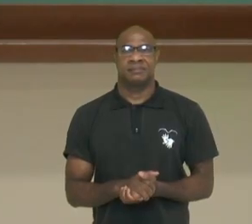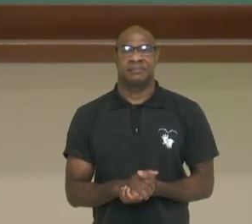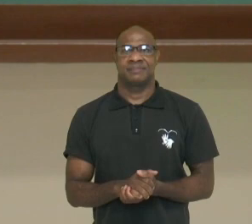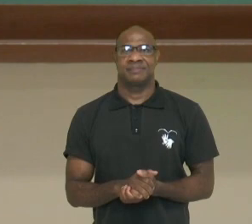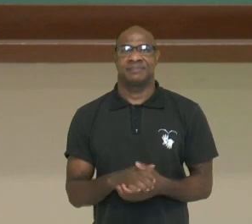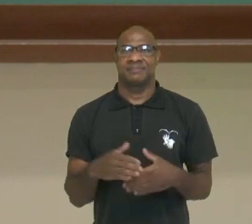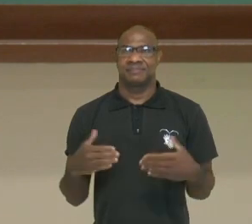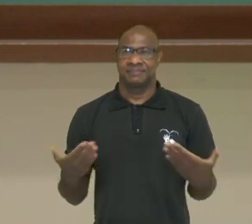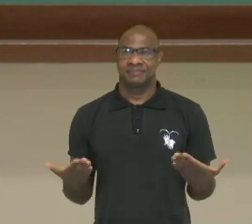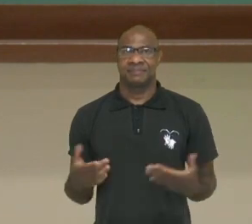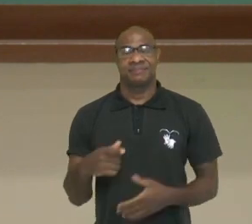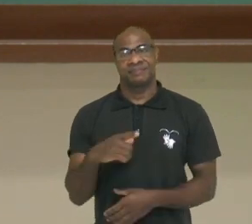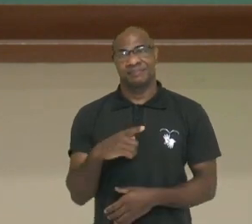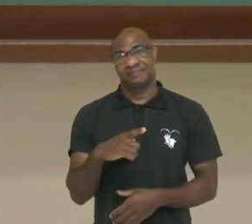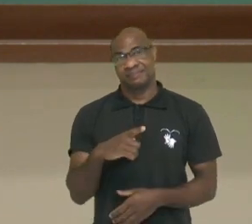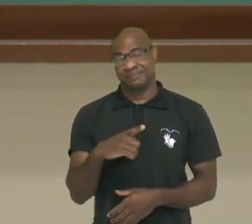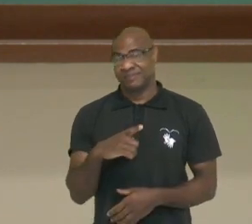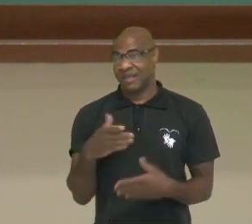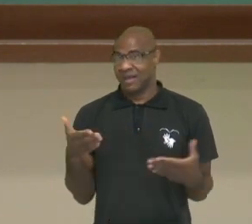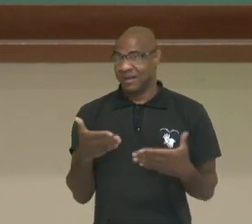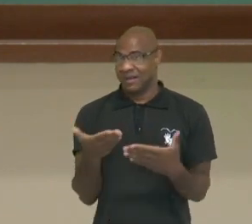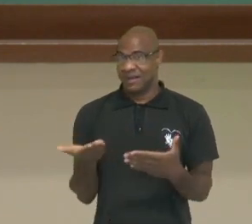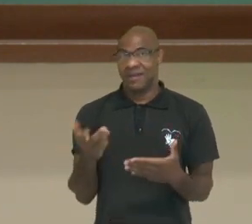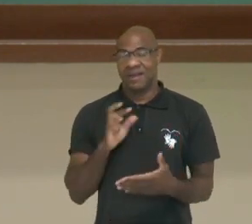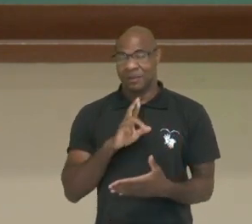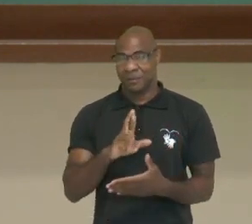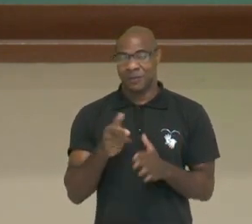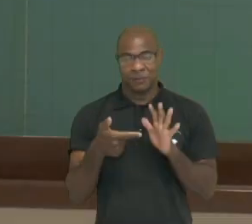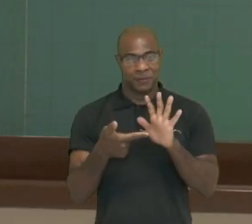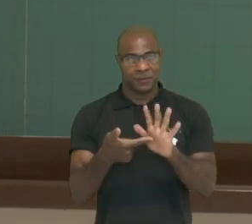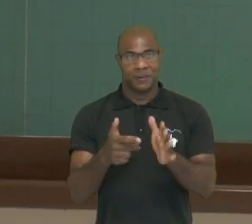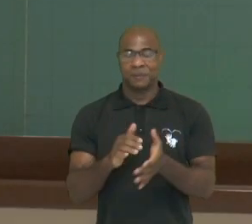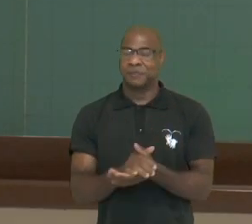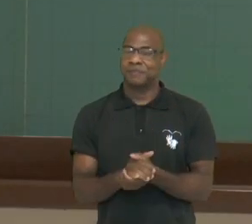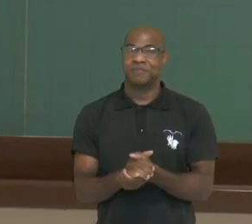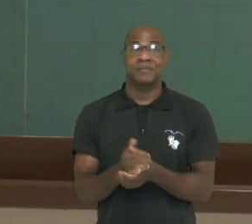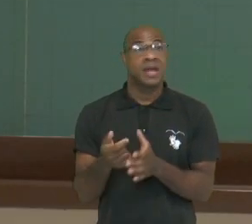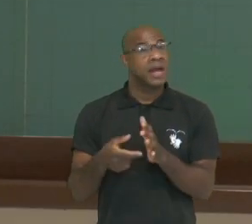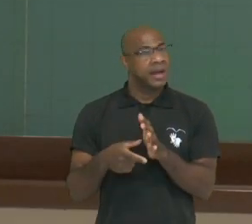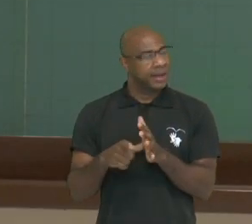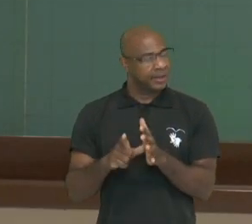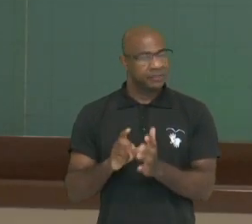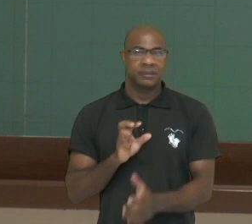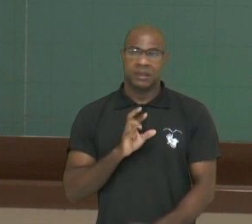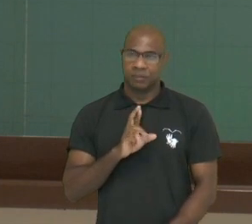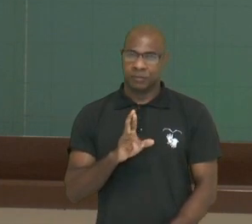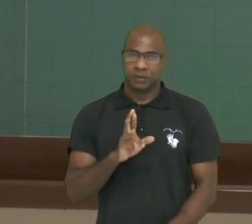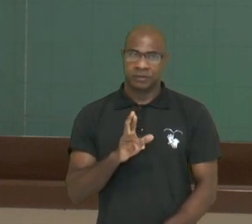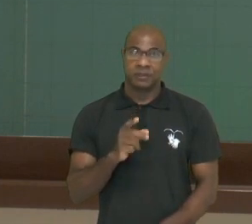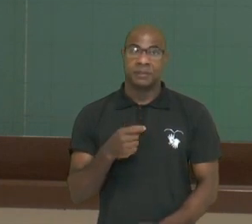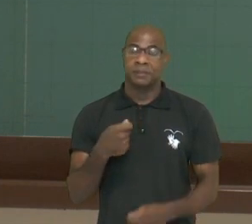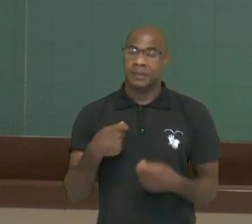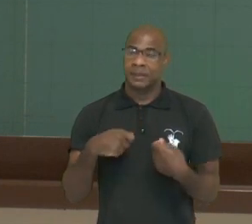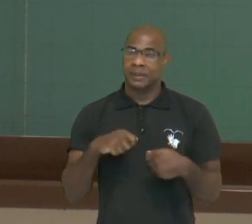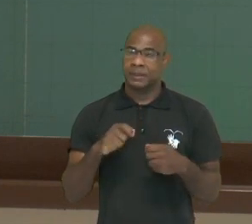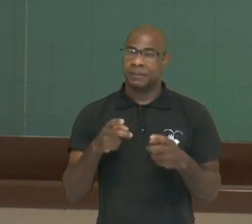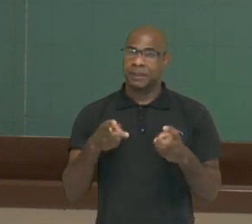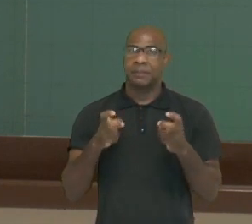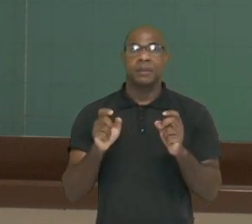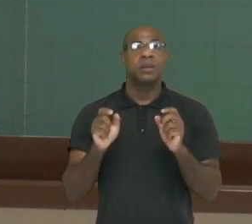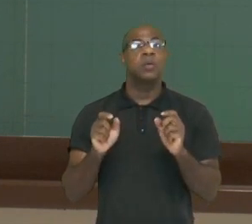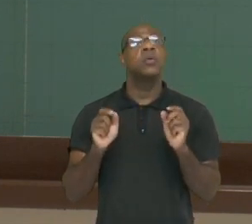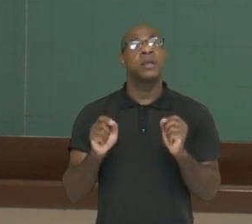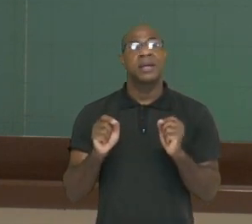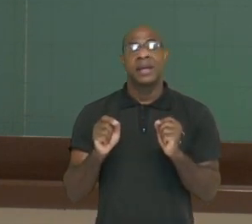Ok, tempo esgotado. Vamos à resposta. Antes mesmo da gente chegar à resposta, nós temos que perceber a estrutura